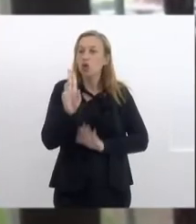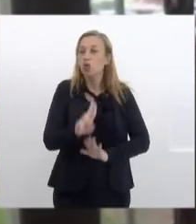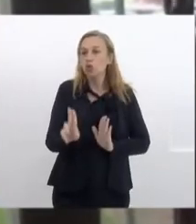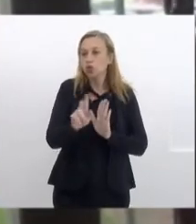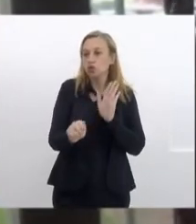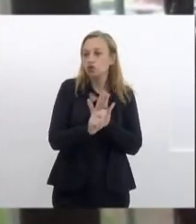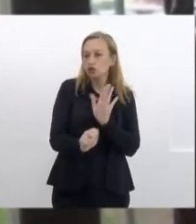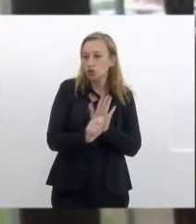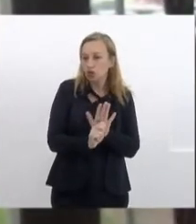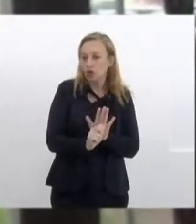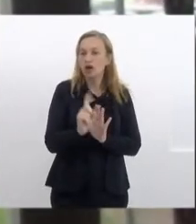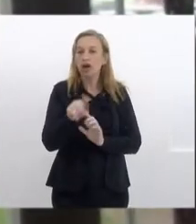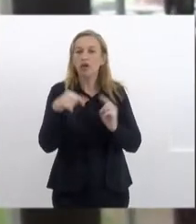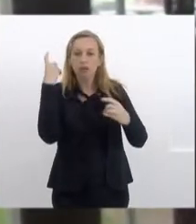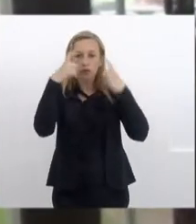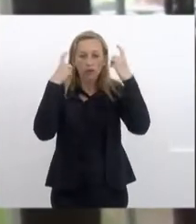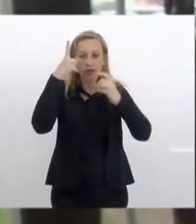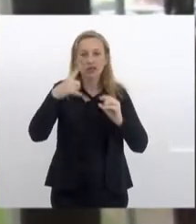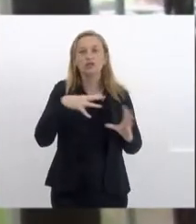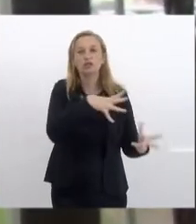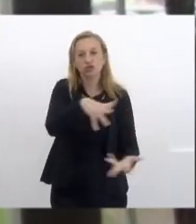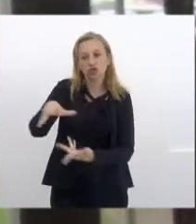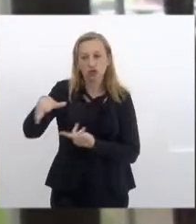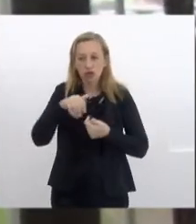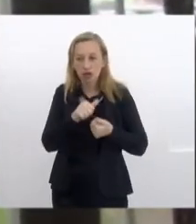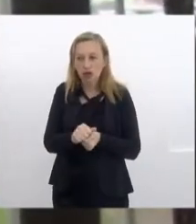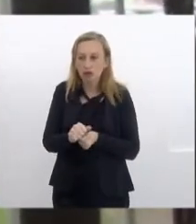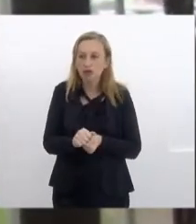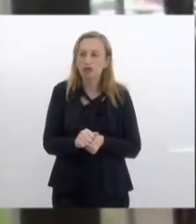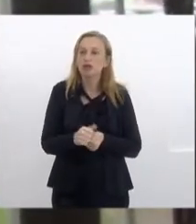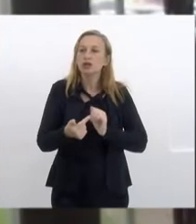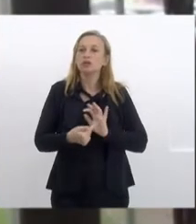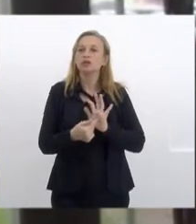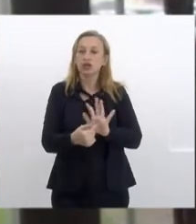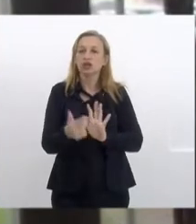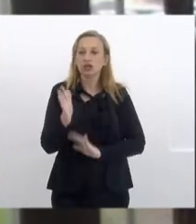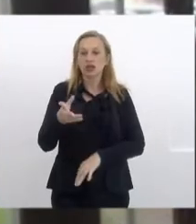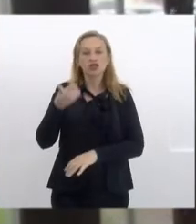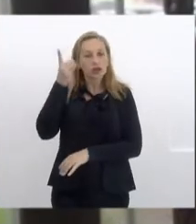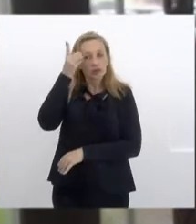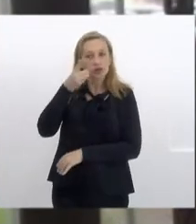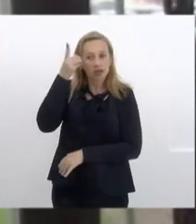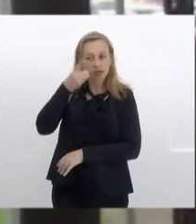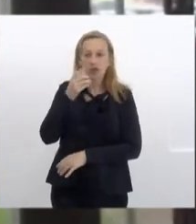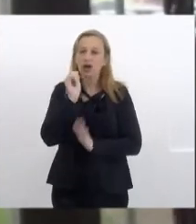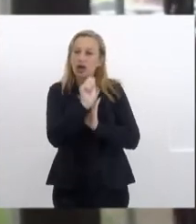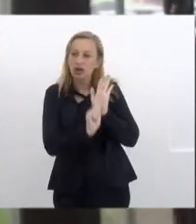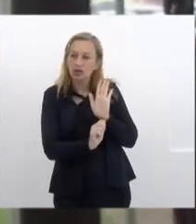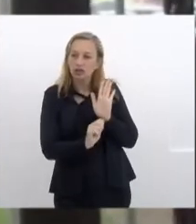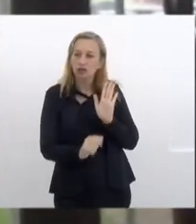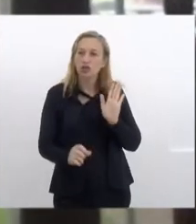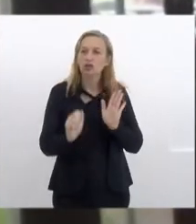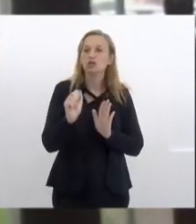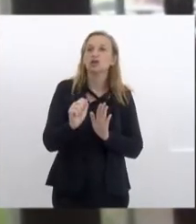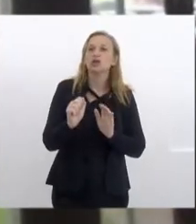drogas, na atualidade, é uma preocupação mundial, né, como exposto aqui pelo deputado. O Relatório Mundial sobre